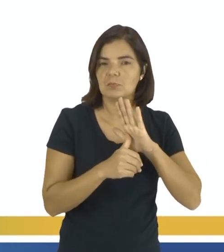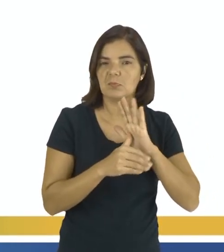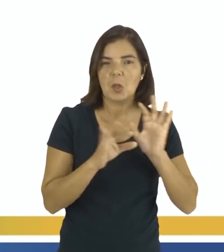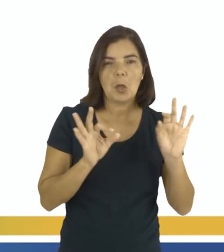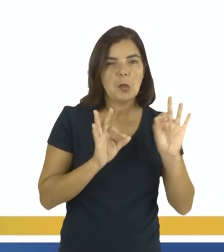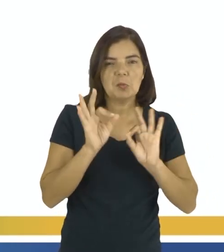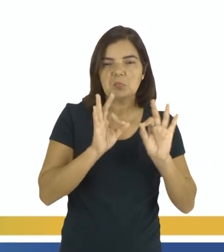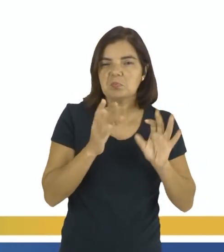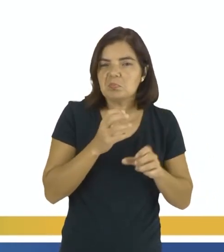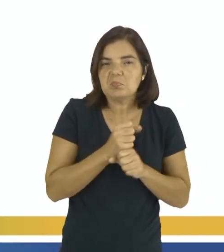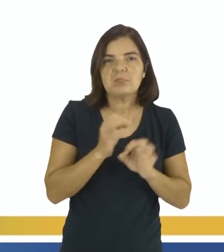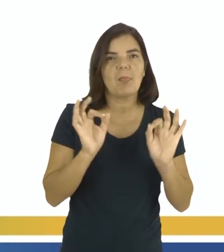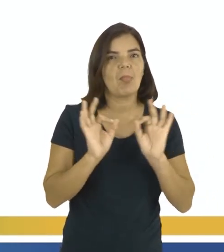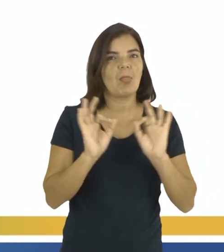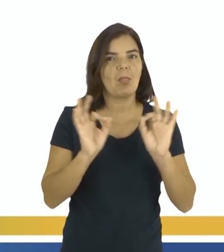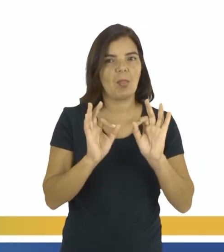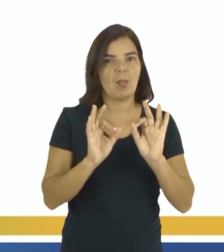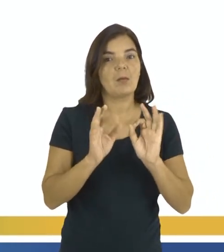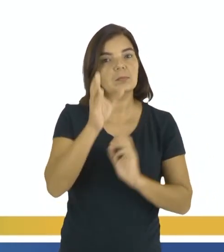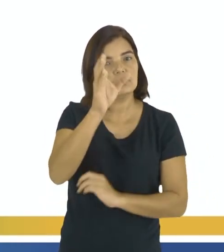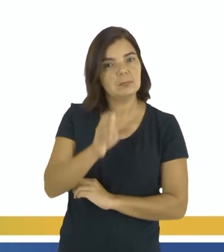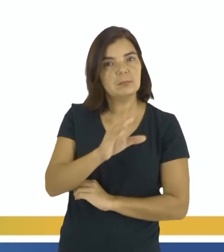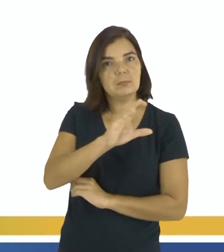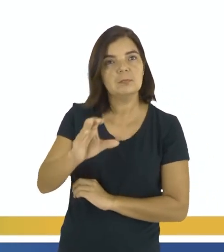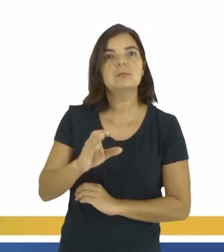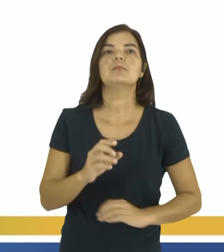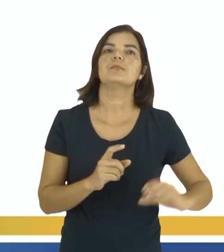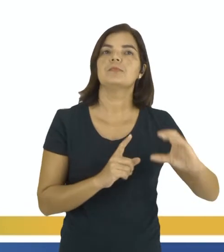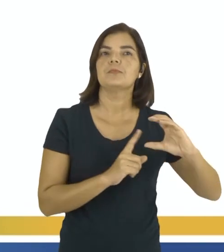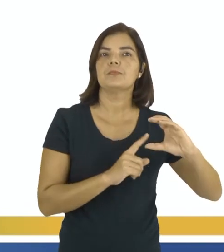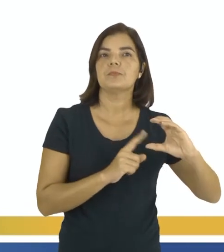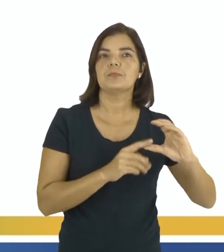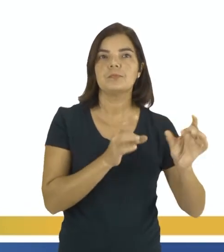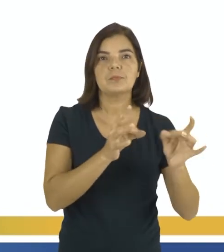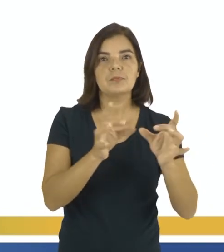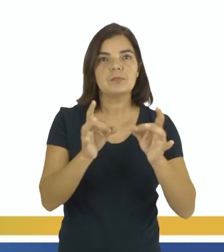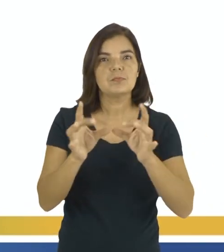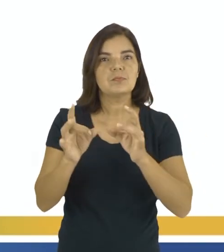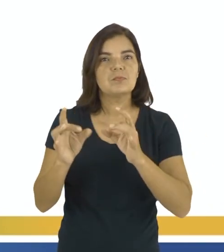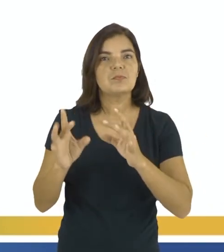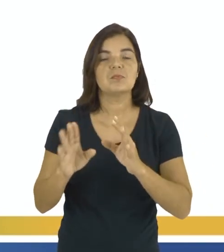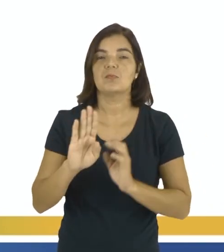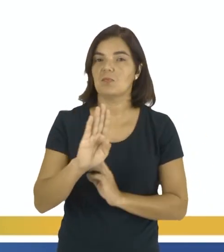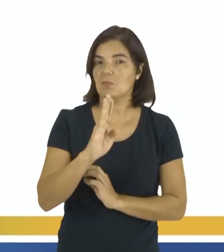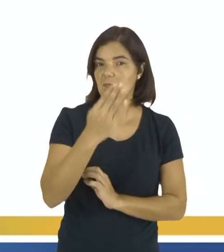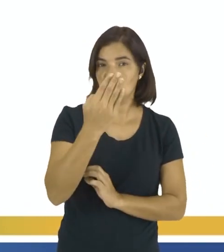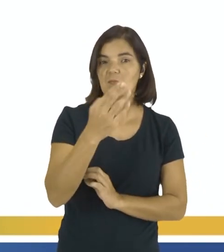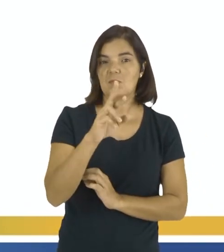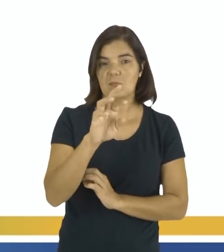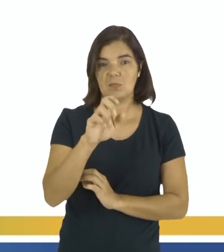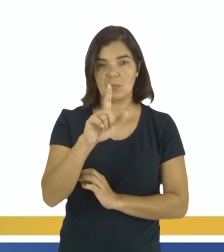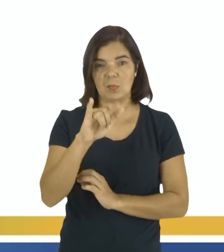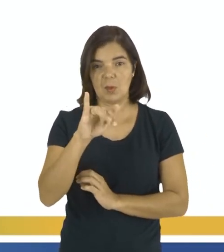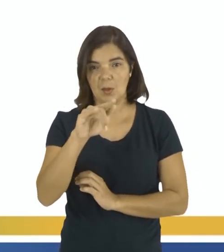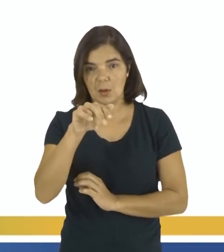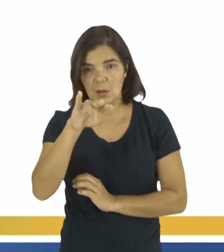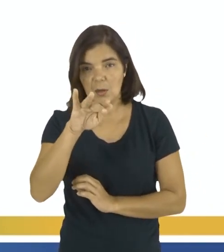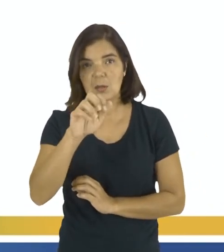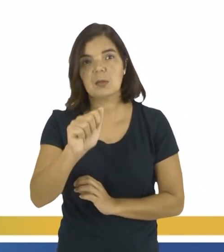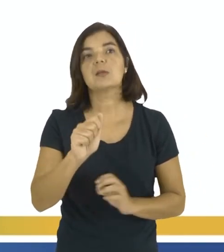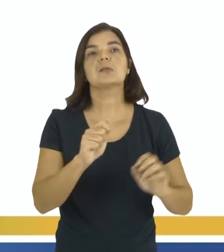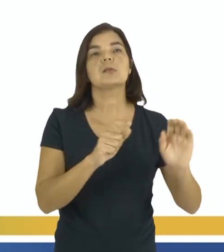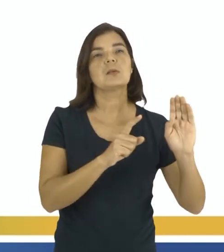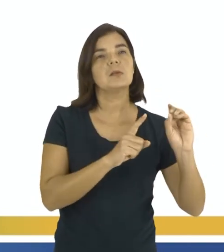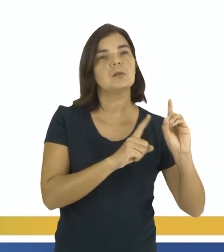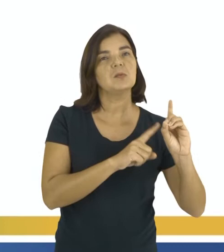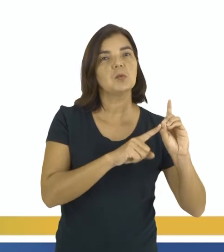e despreparo do clero. Letra C, a venda de indulgências e falsas relíquias. E letra